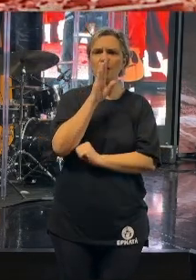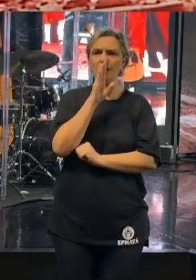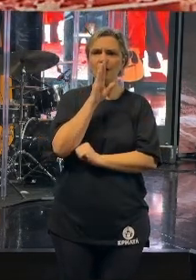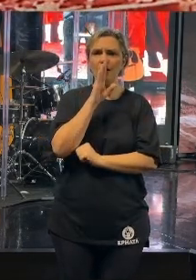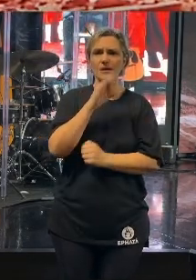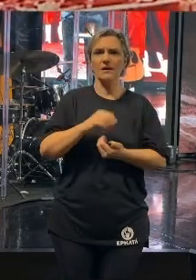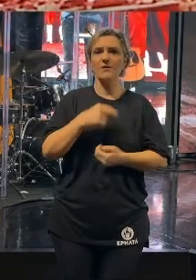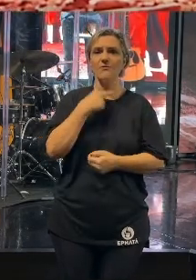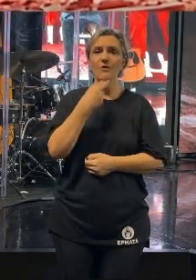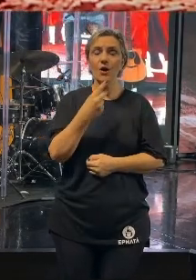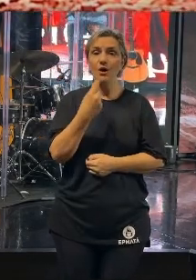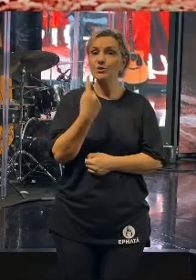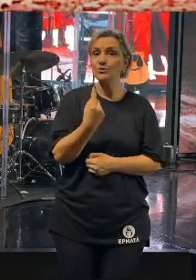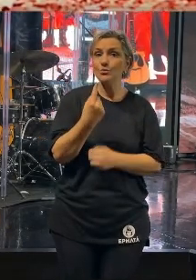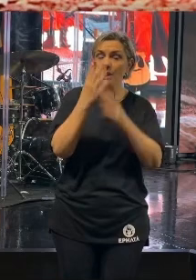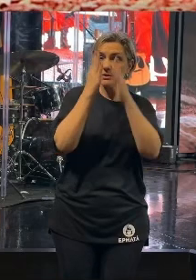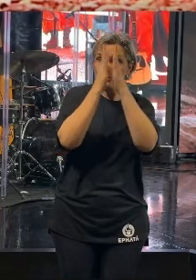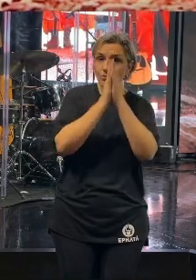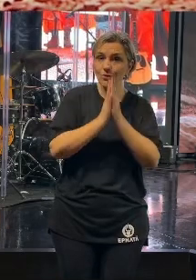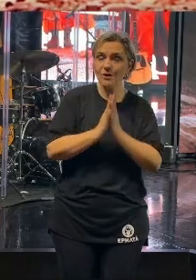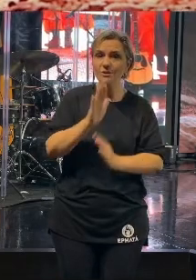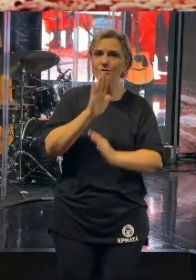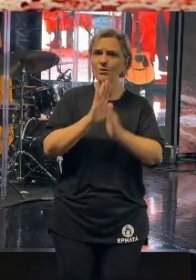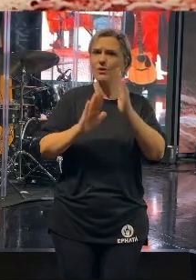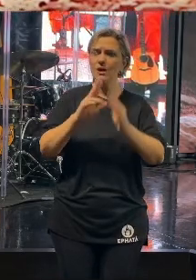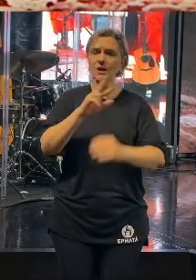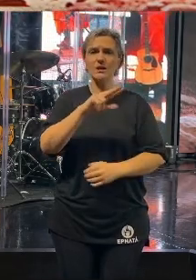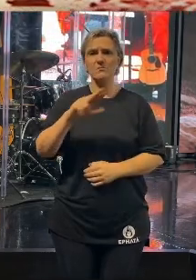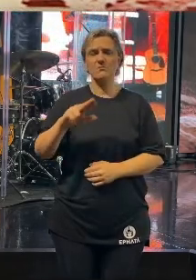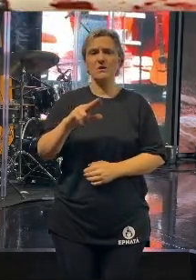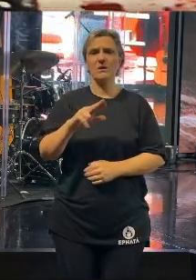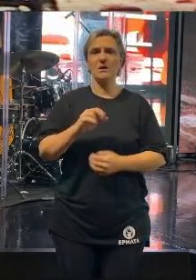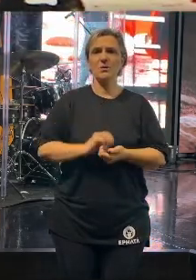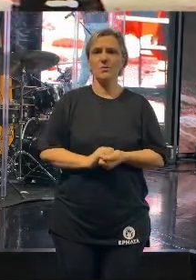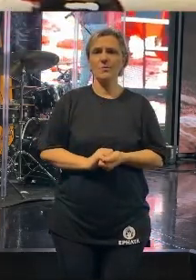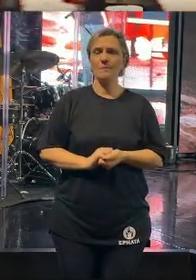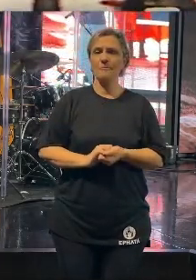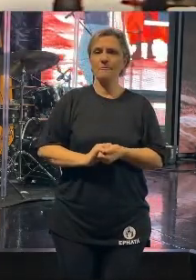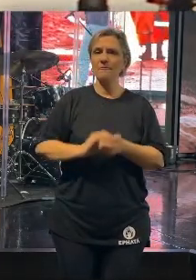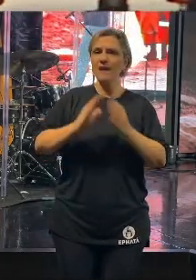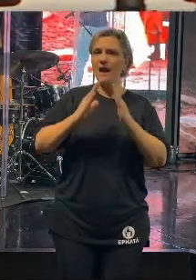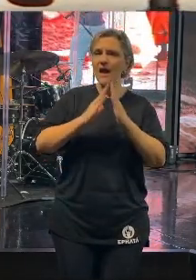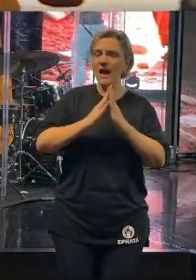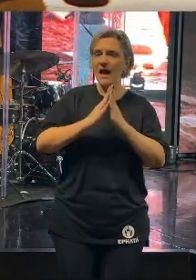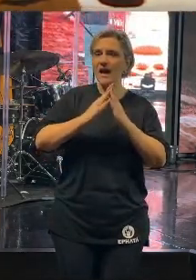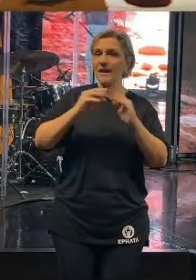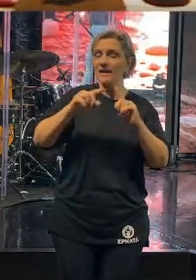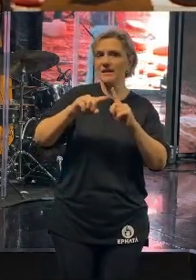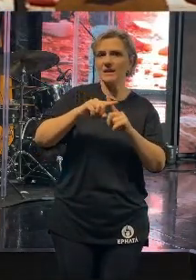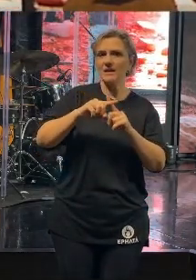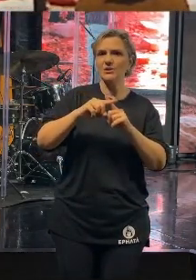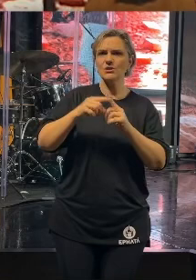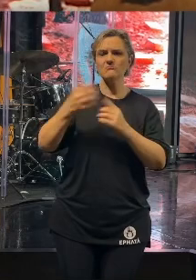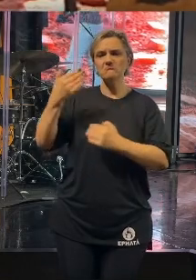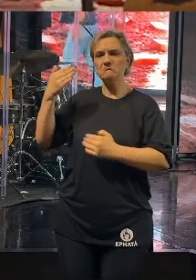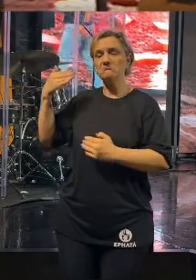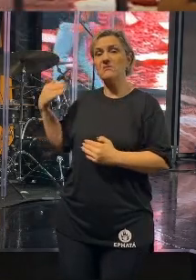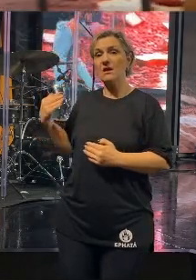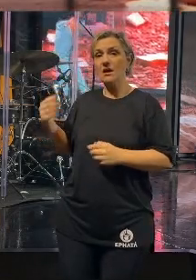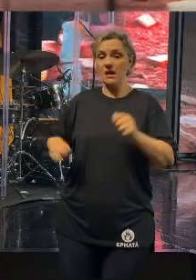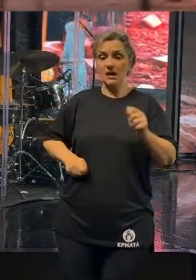adorador. Irmão, escuta. A igreja primitiva em Atos 2 começa a